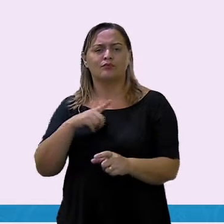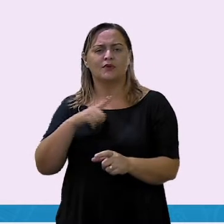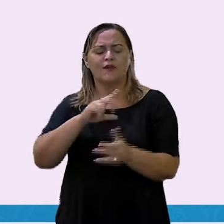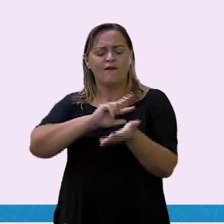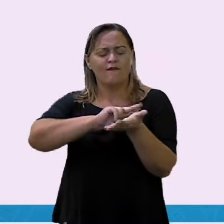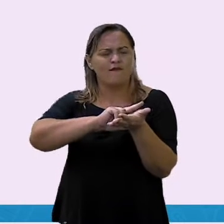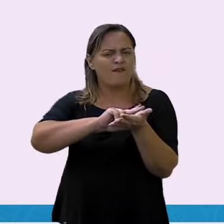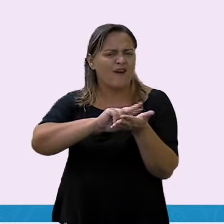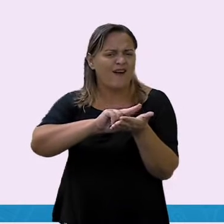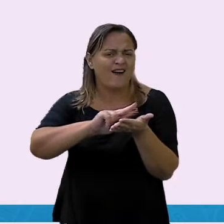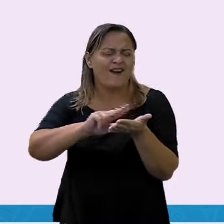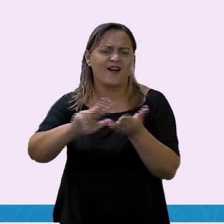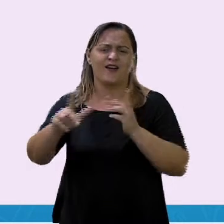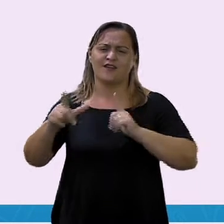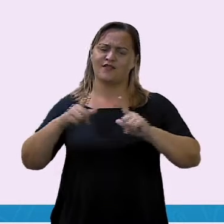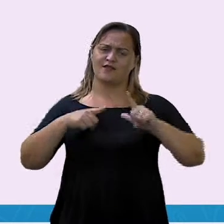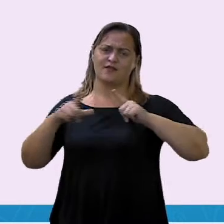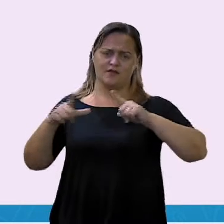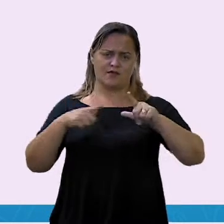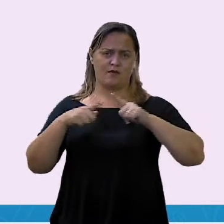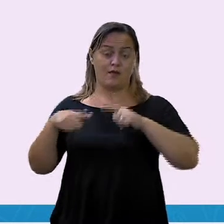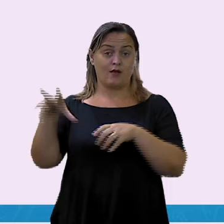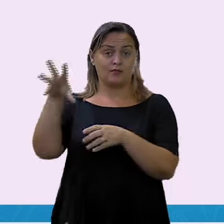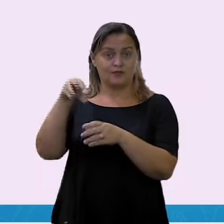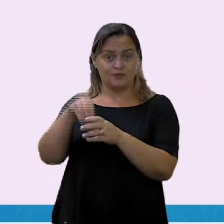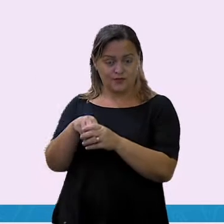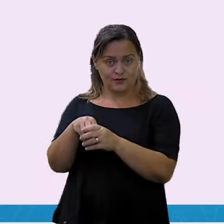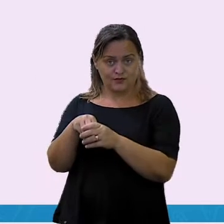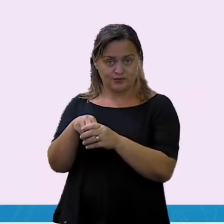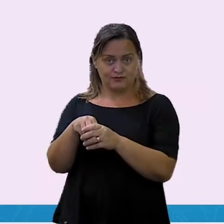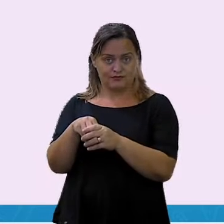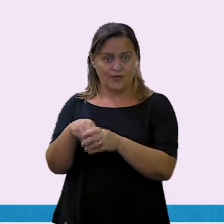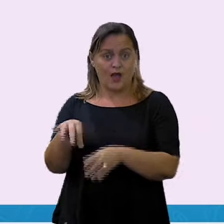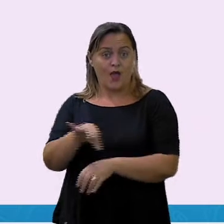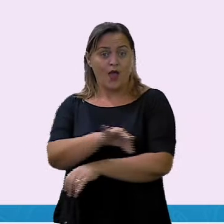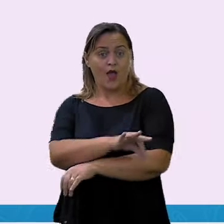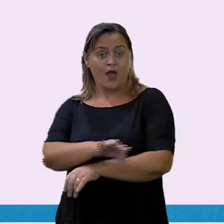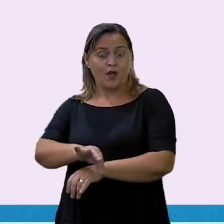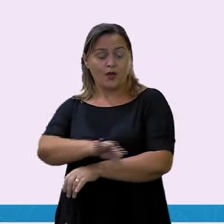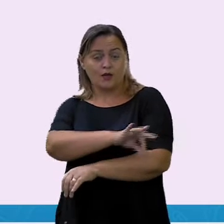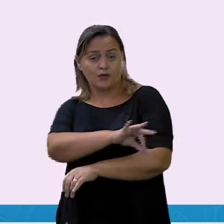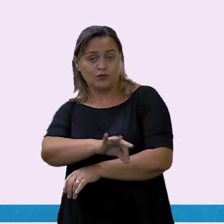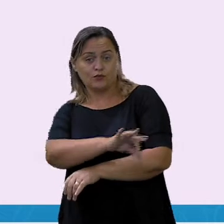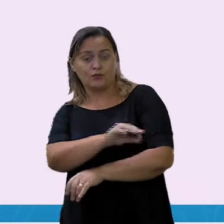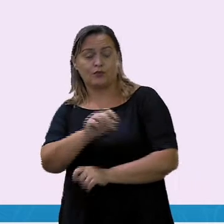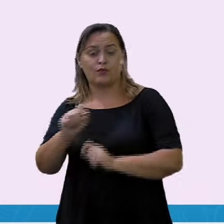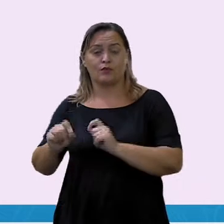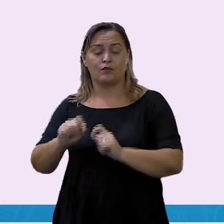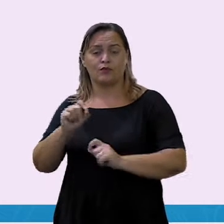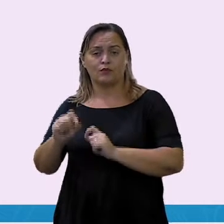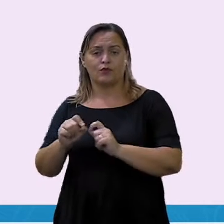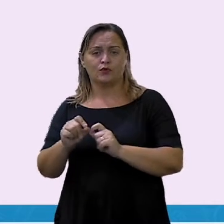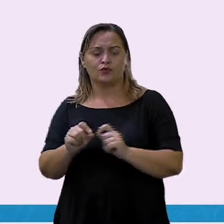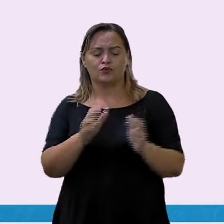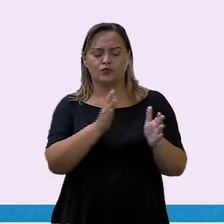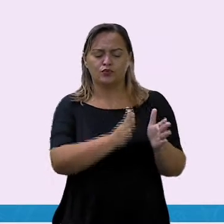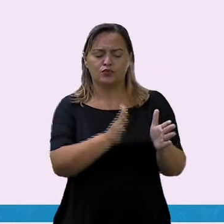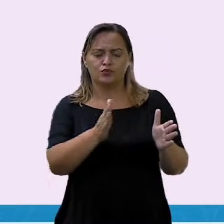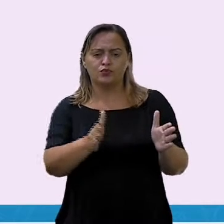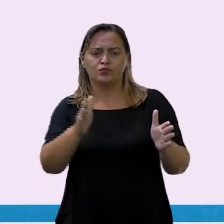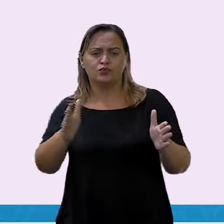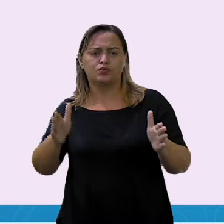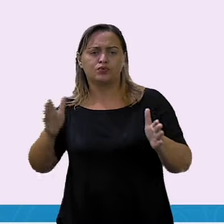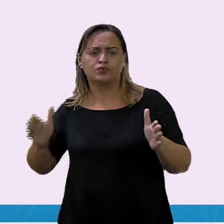diferentes tipos de atividades humanas. A arquitetura é a disposição das partes ou dos elementos que